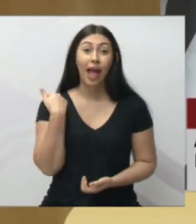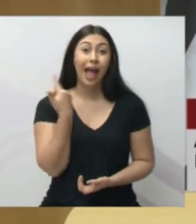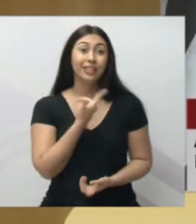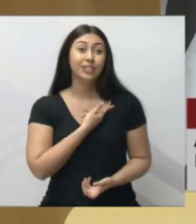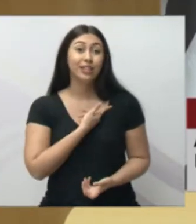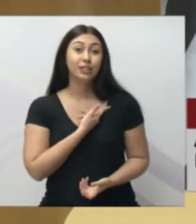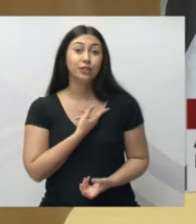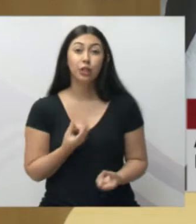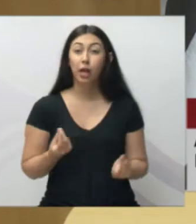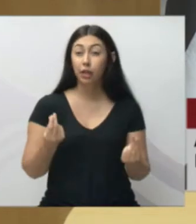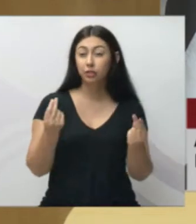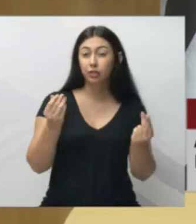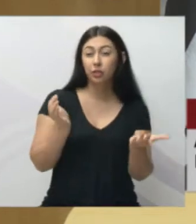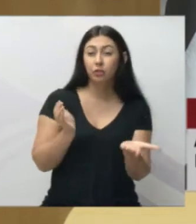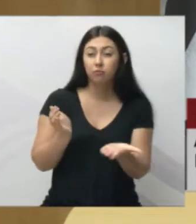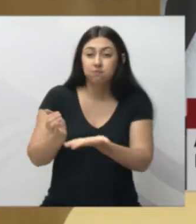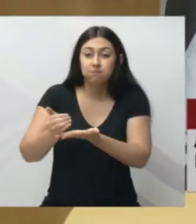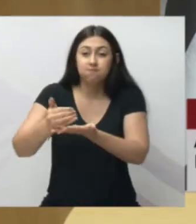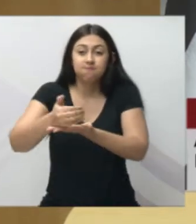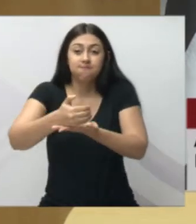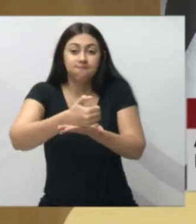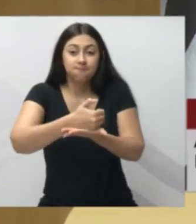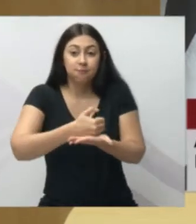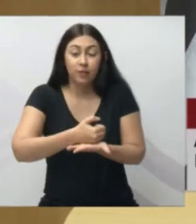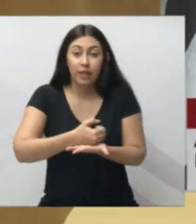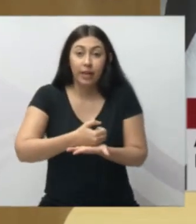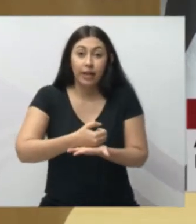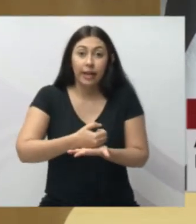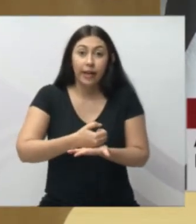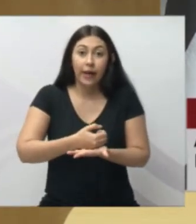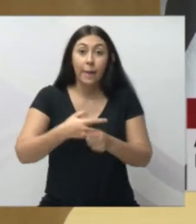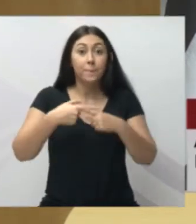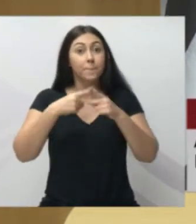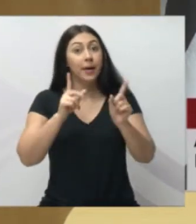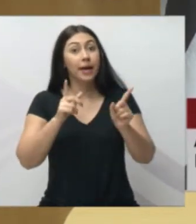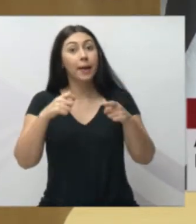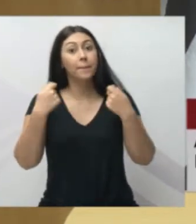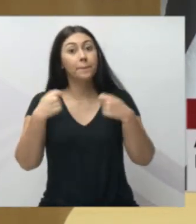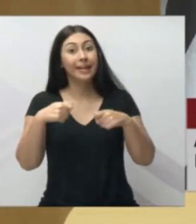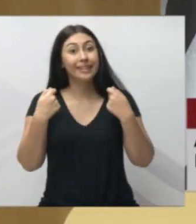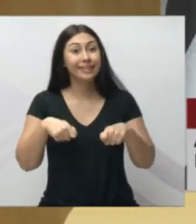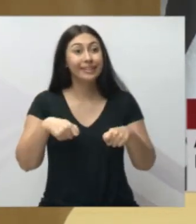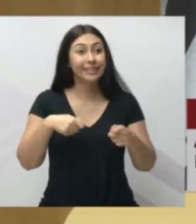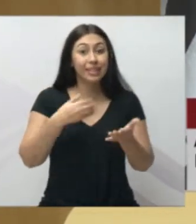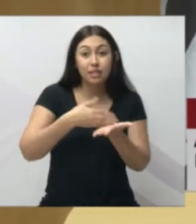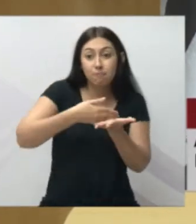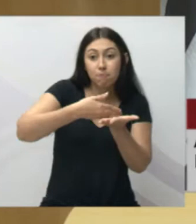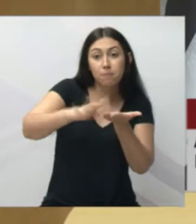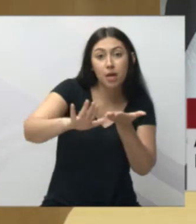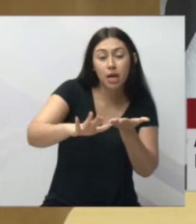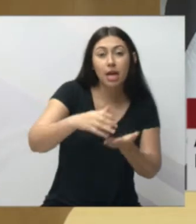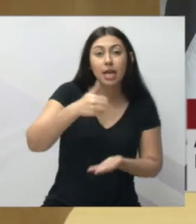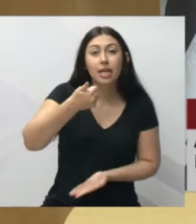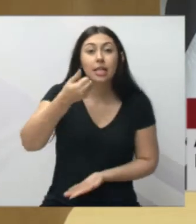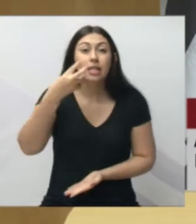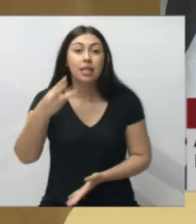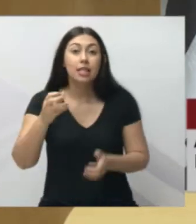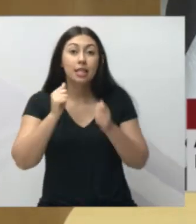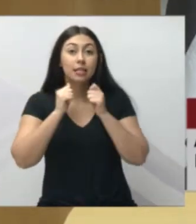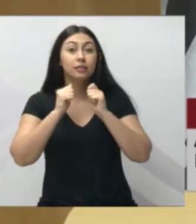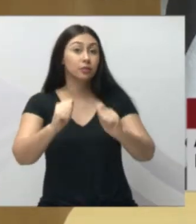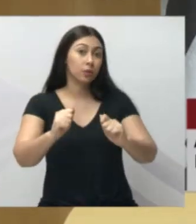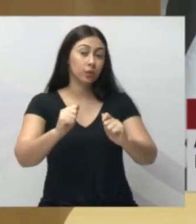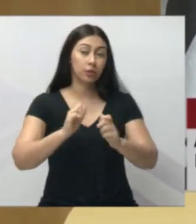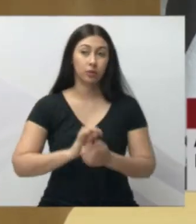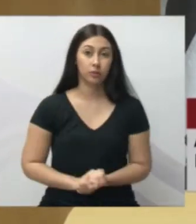economia na demissão de 13 assessores, desconsiderando o importante servidor da